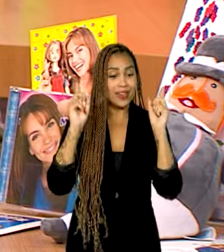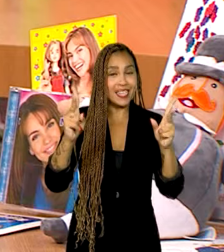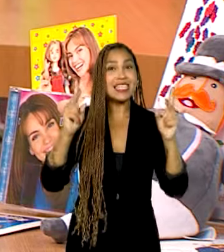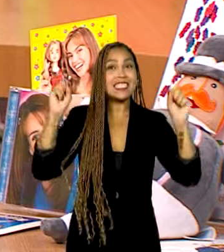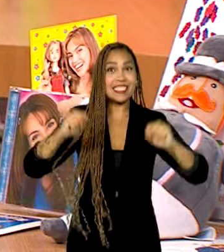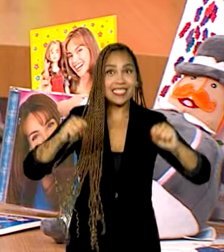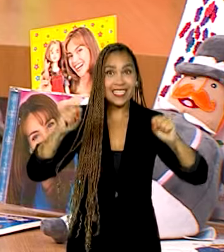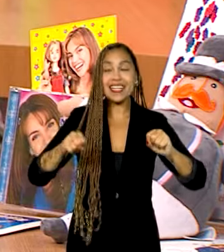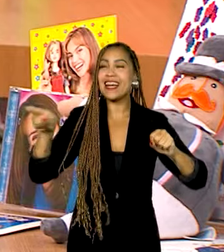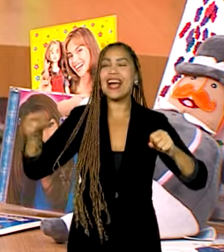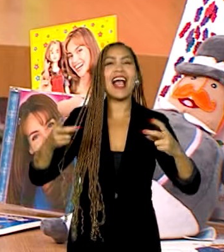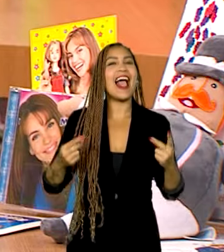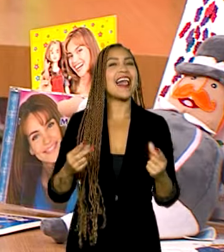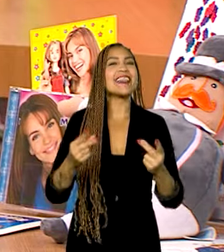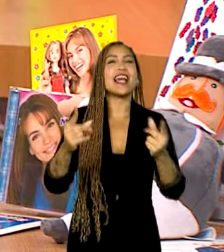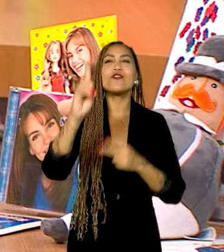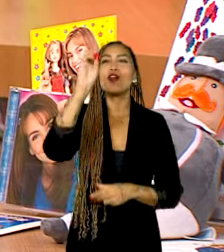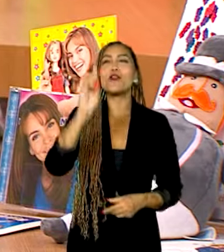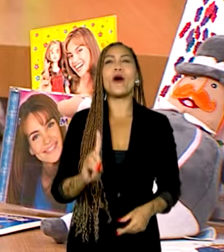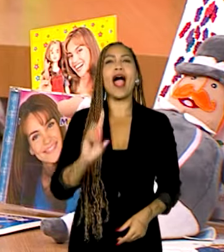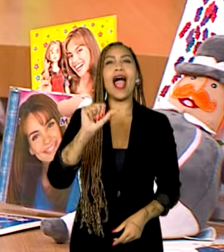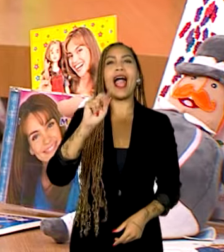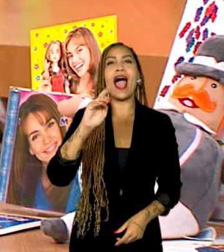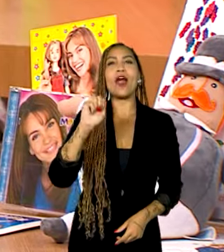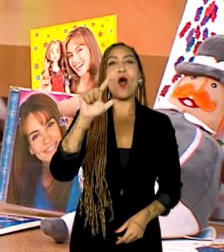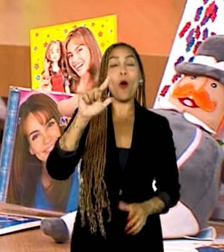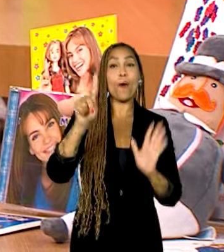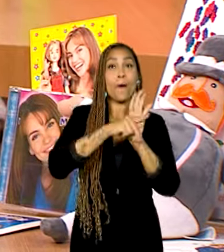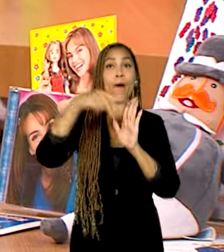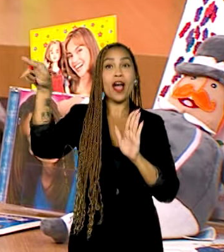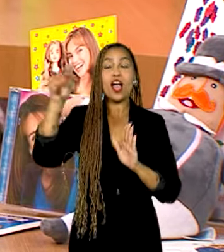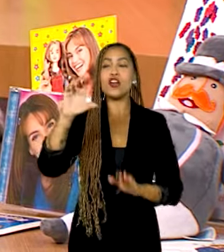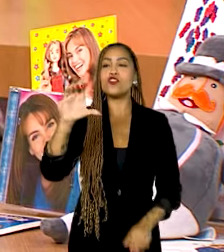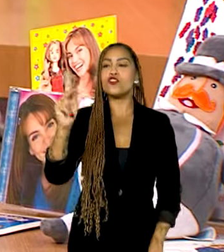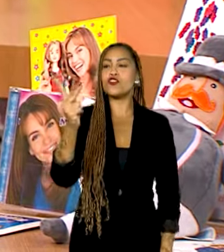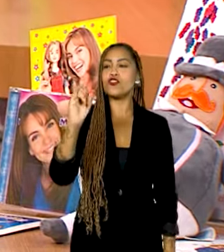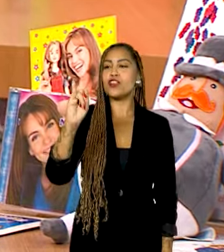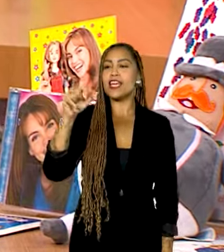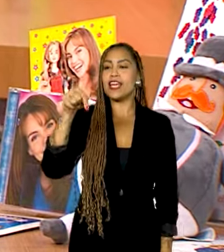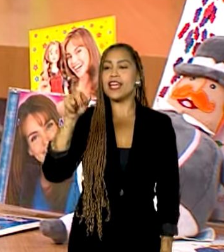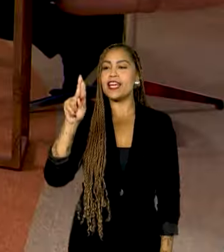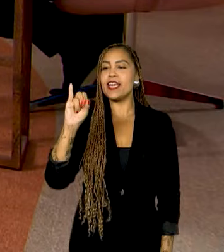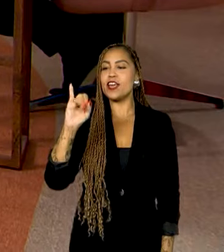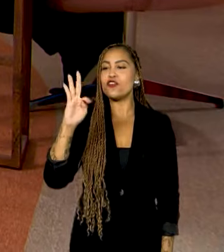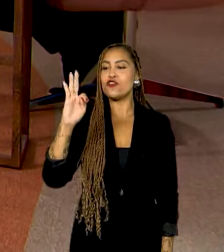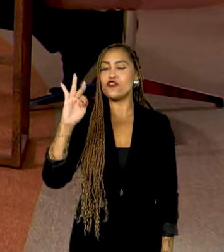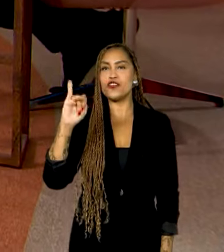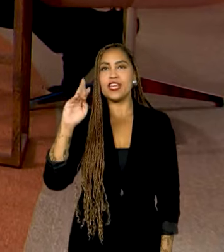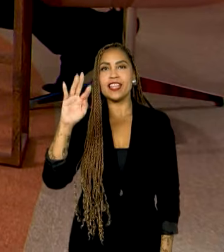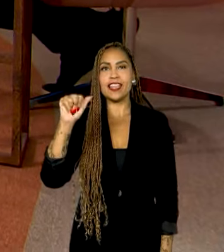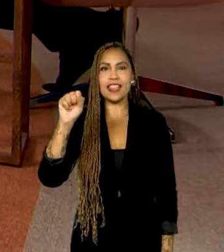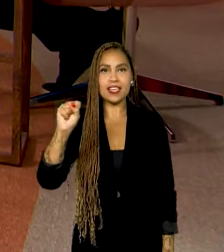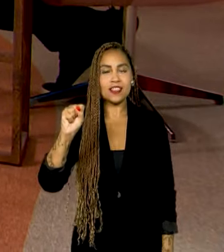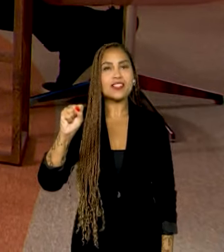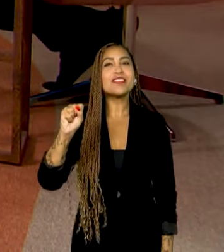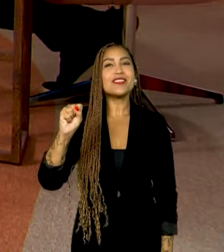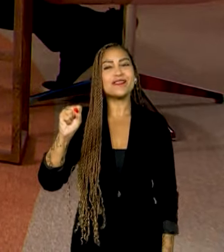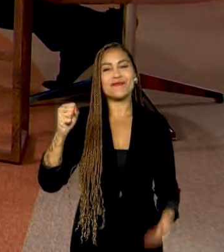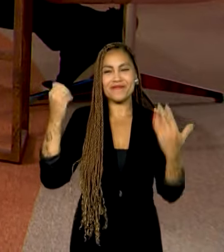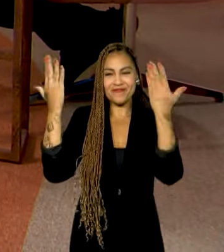da eterna diretora Carol de Chiquititas. Minha querida Flávia Monteiro, seja bem-vinda, minha Sim,